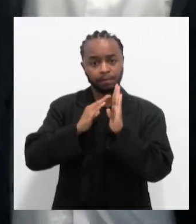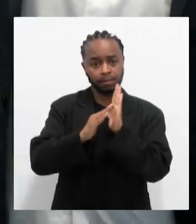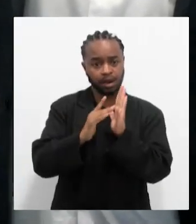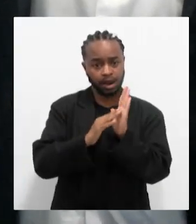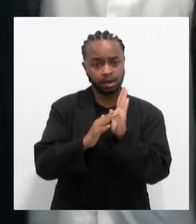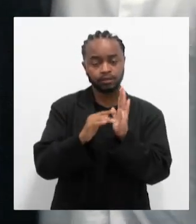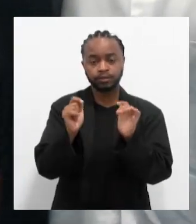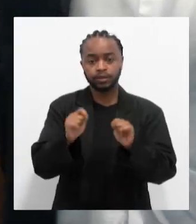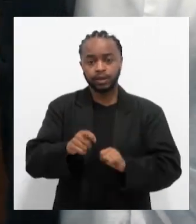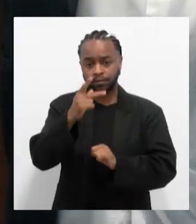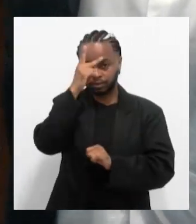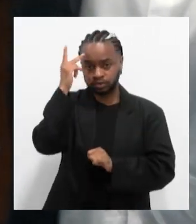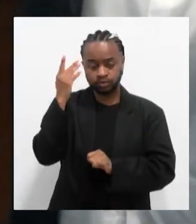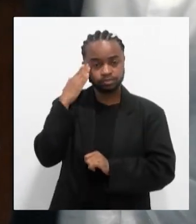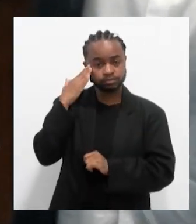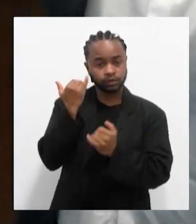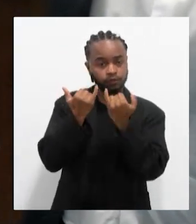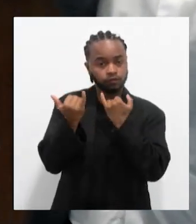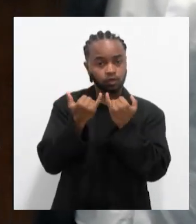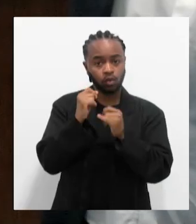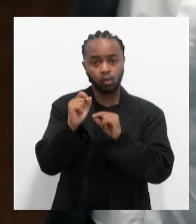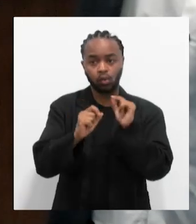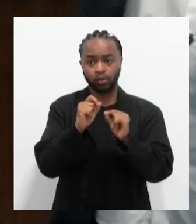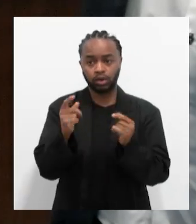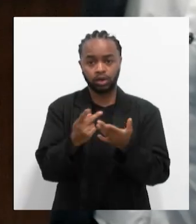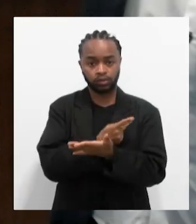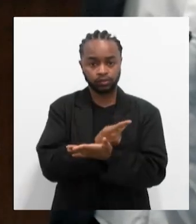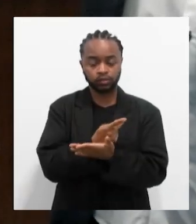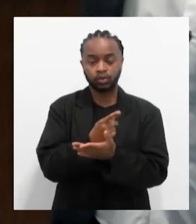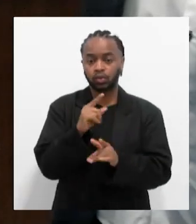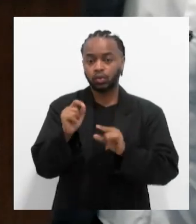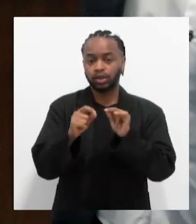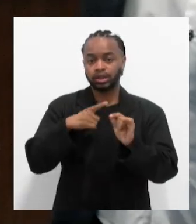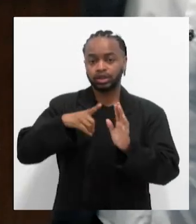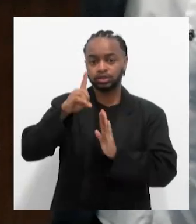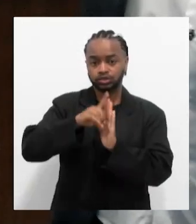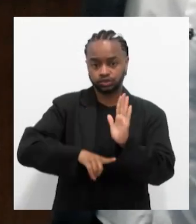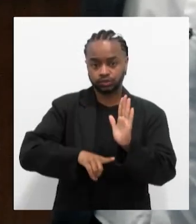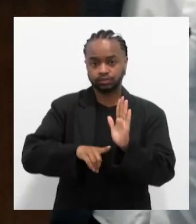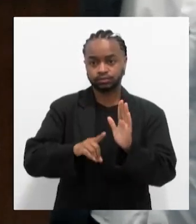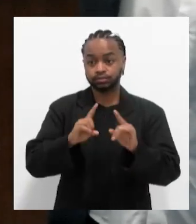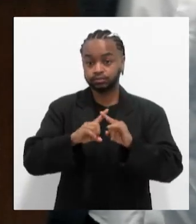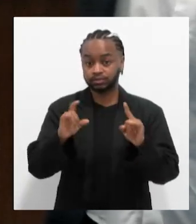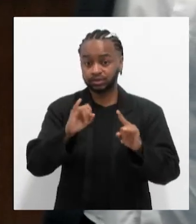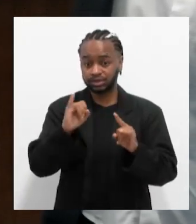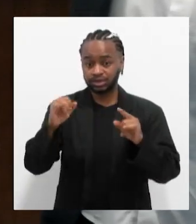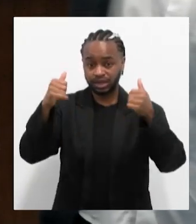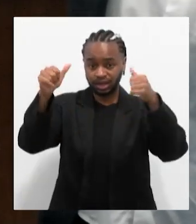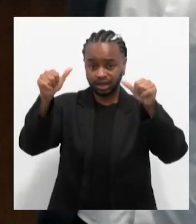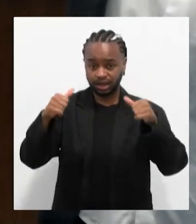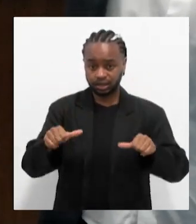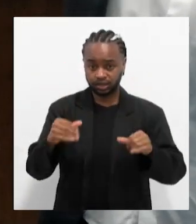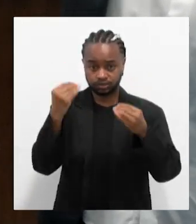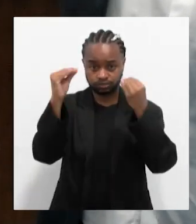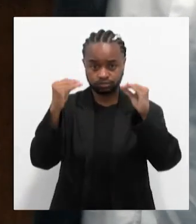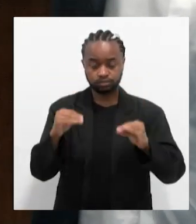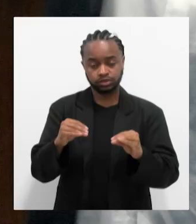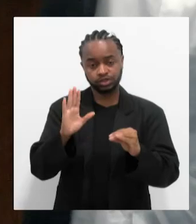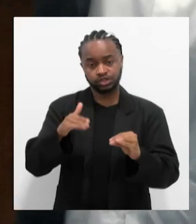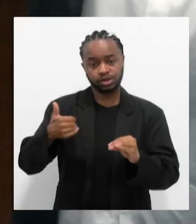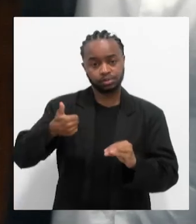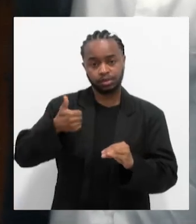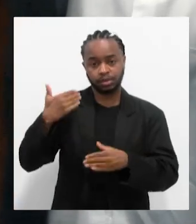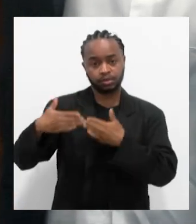que as pessoas tenham informação do que elas têm direito. Mas se colocar um cartaz já é o primeiro passo. E a gente